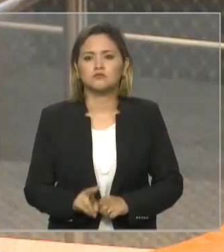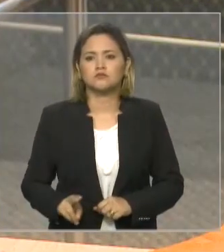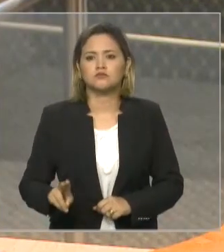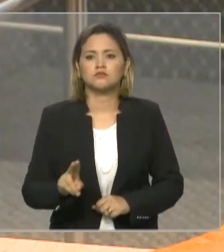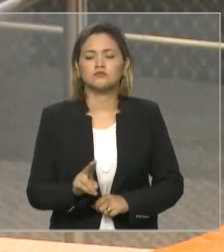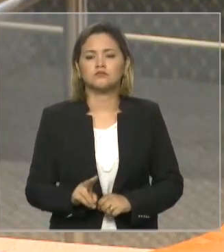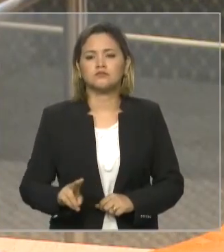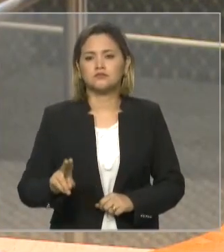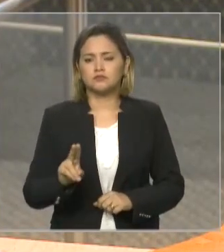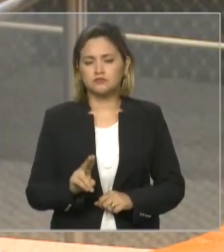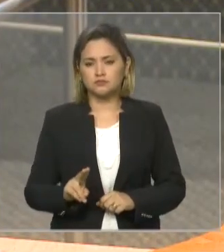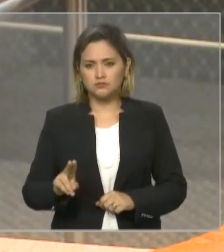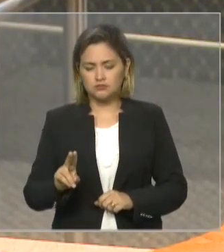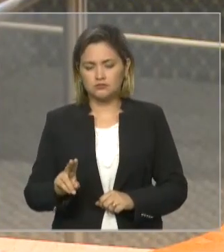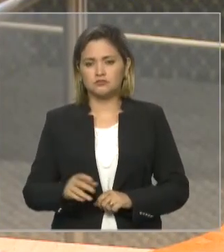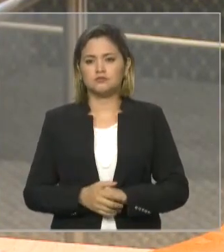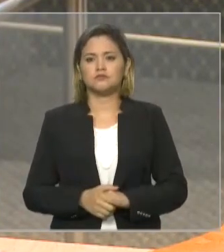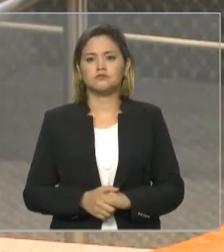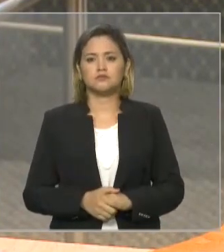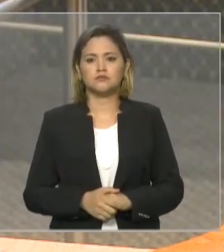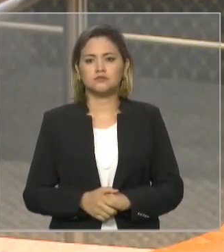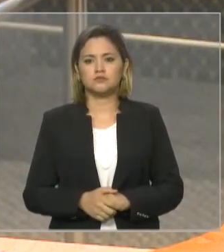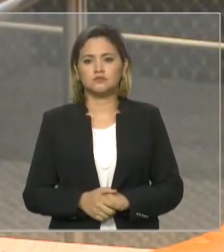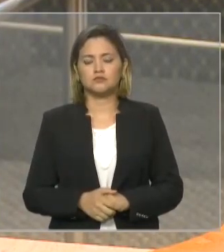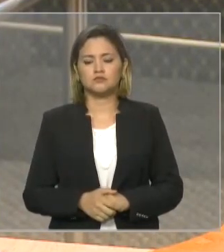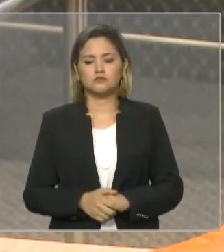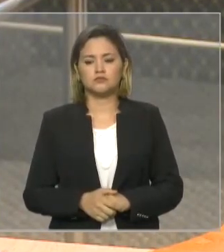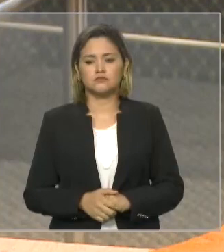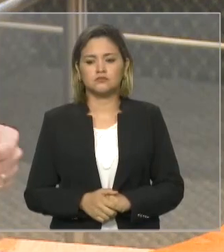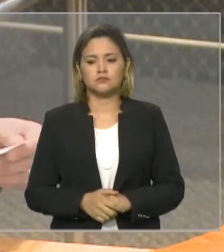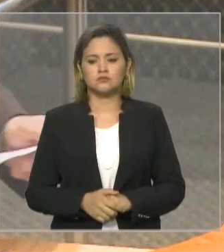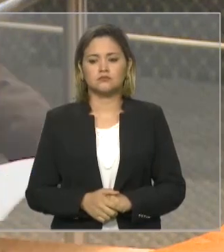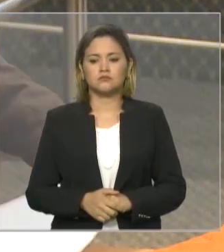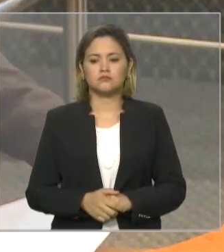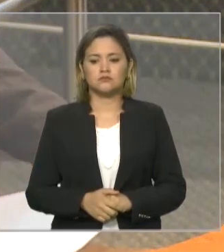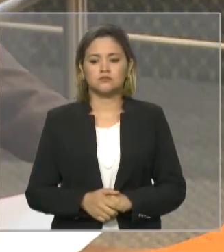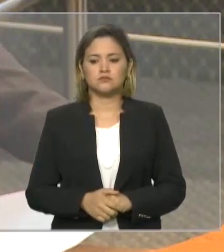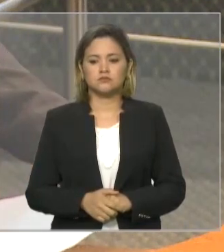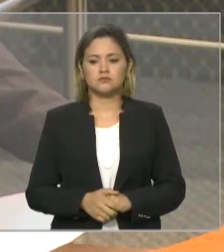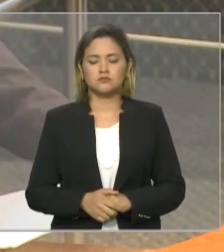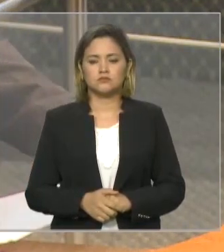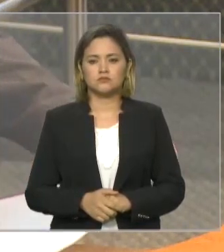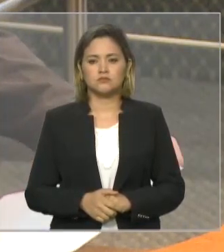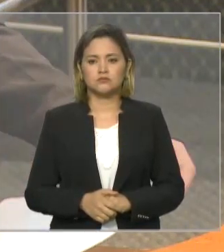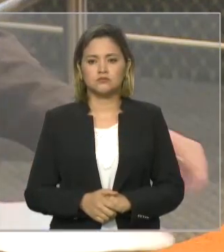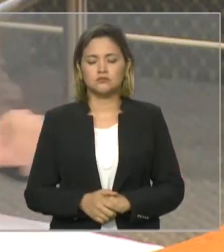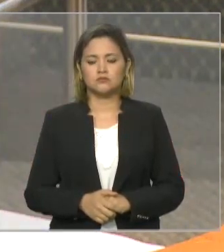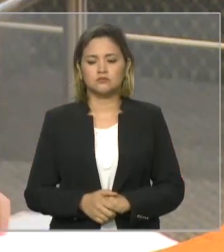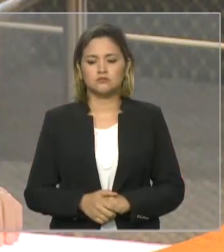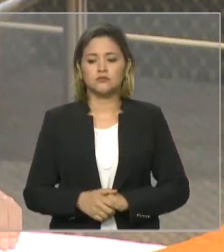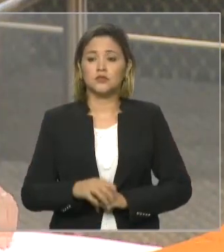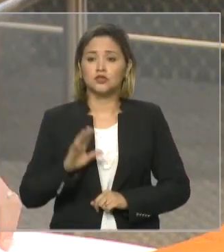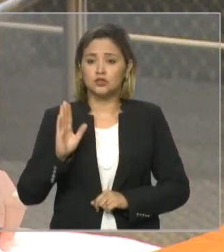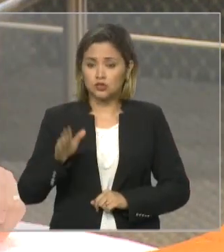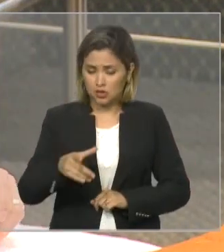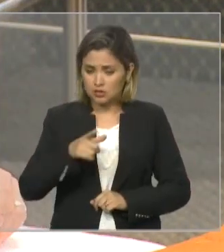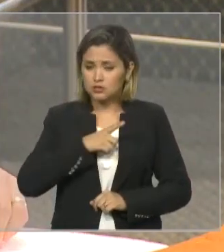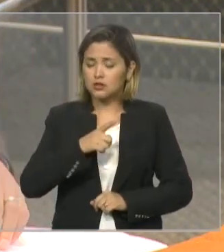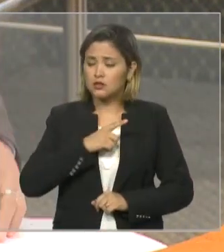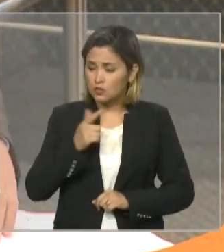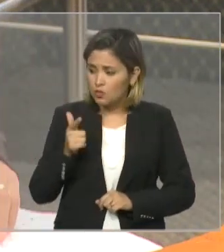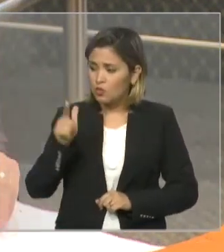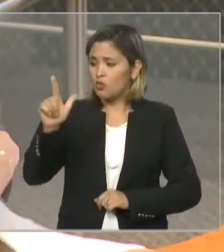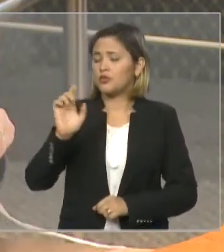forma eficiente. Uma ferramenta, um portal de criação que já existe em outros estados, como o estado de